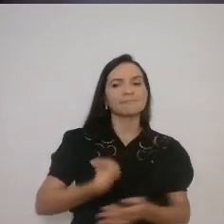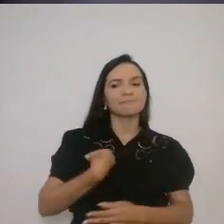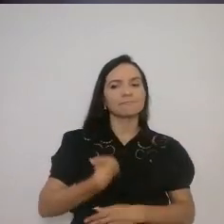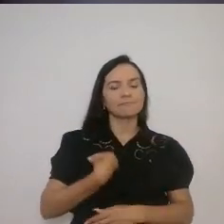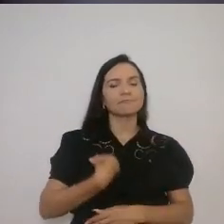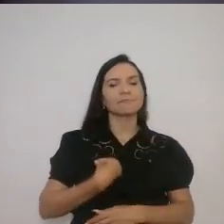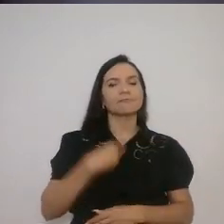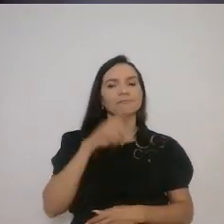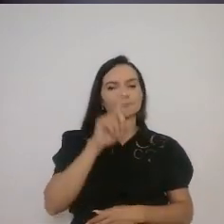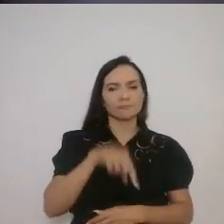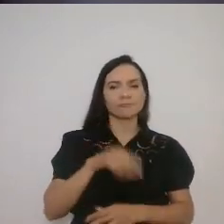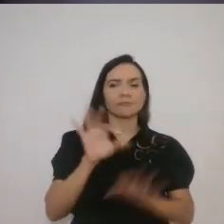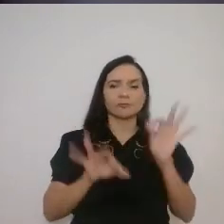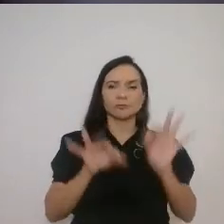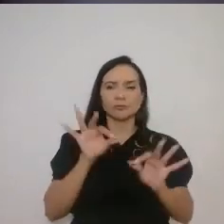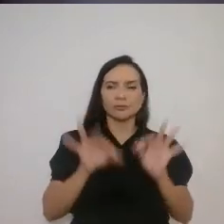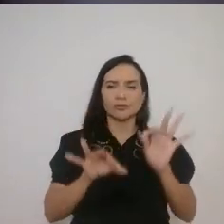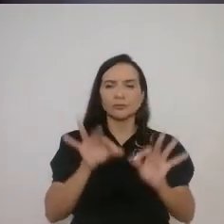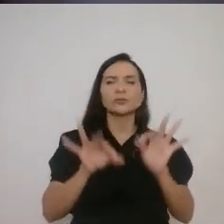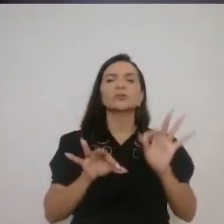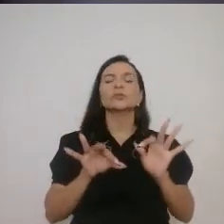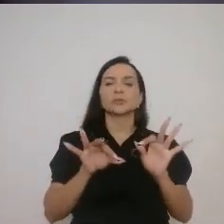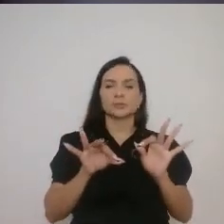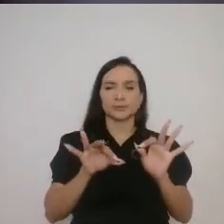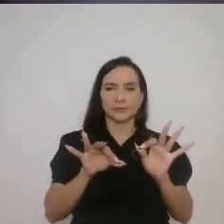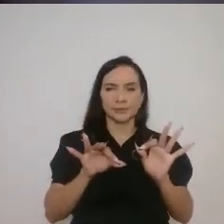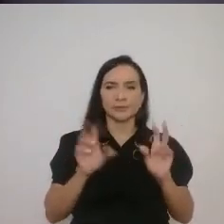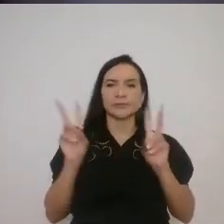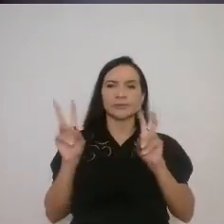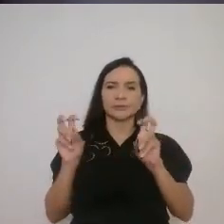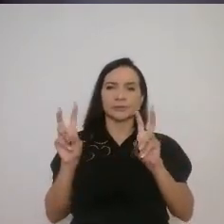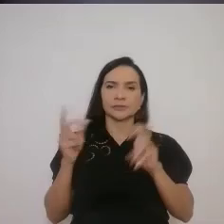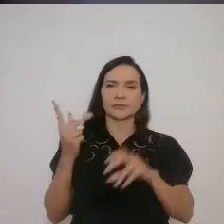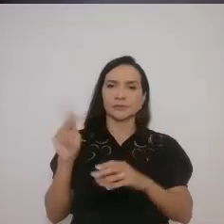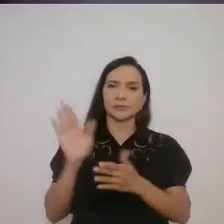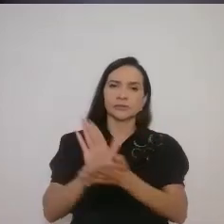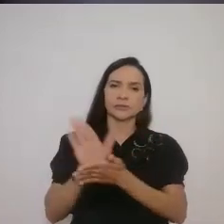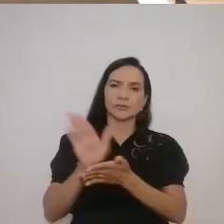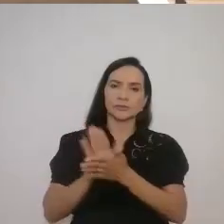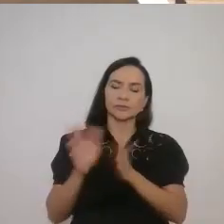julgamento justo. Esse é o quinto trabalho da edição da revista.